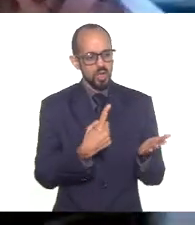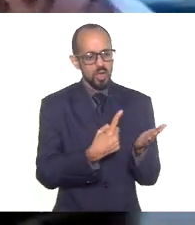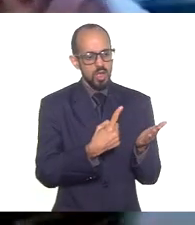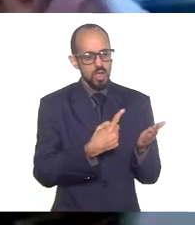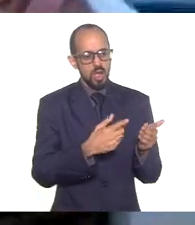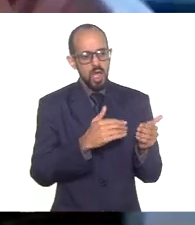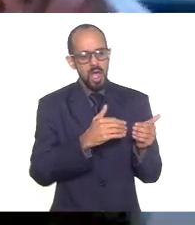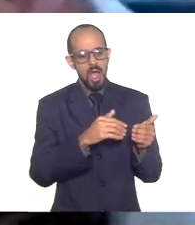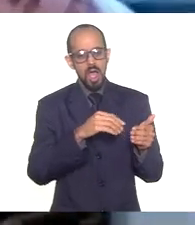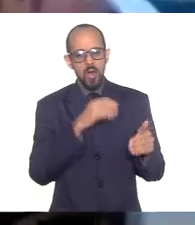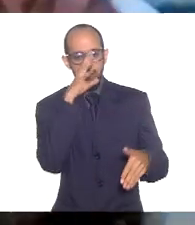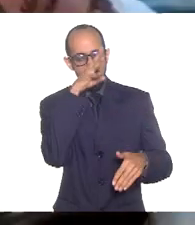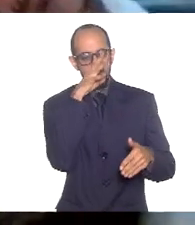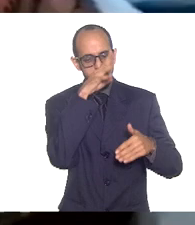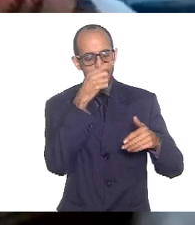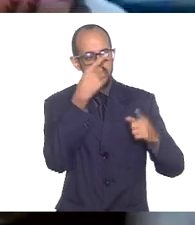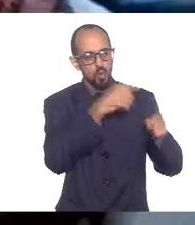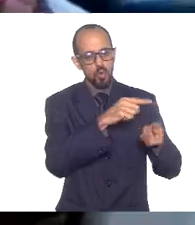sim